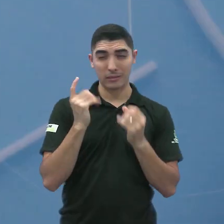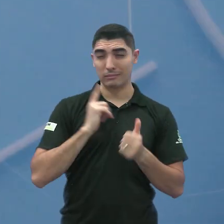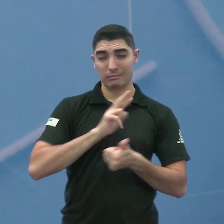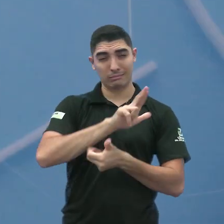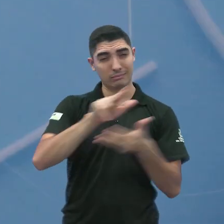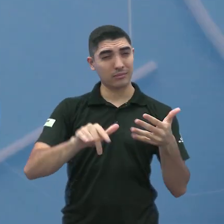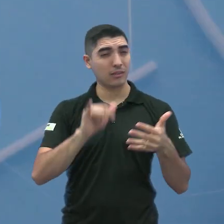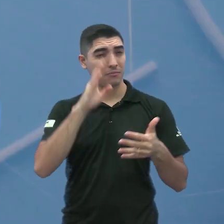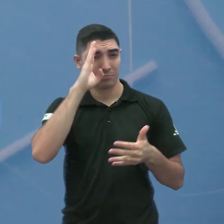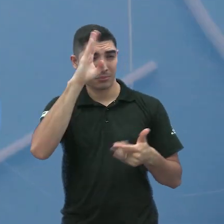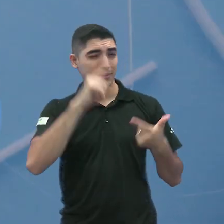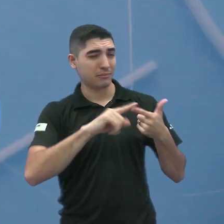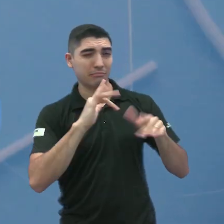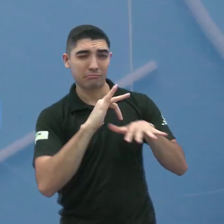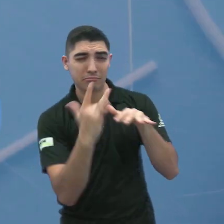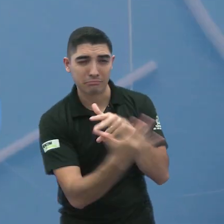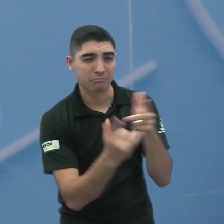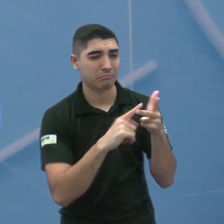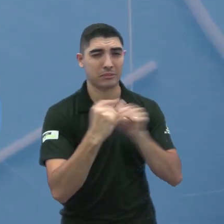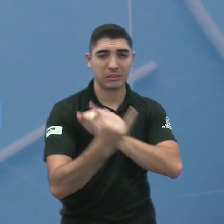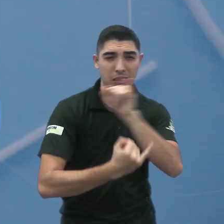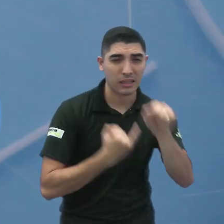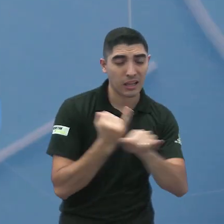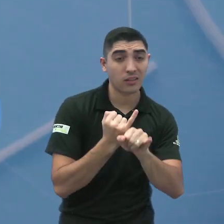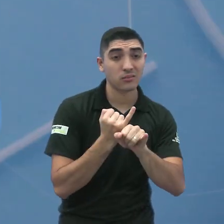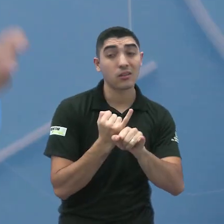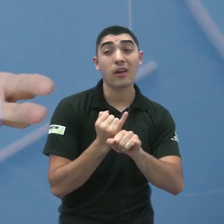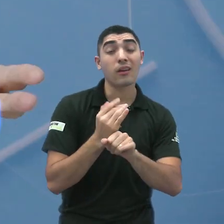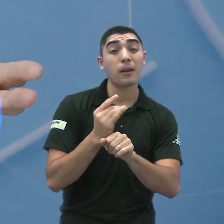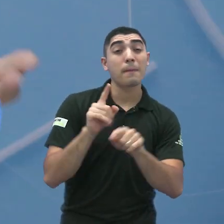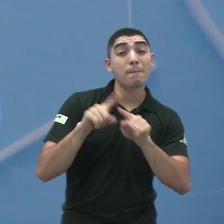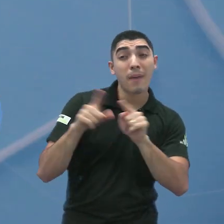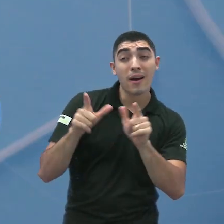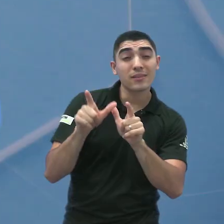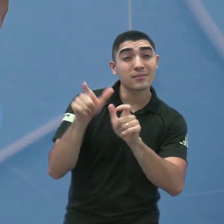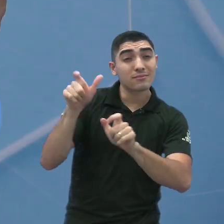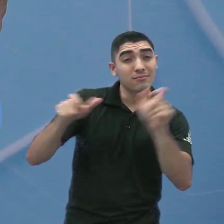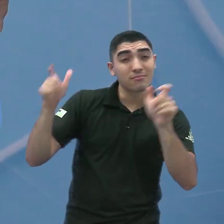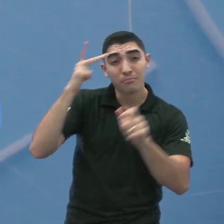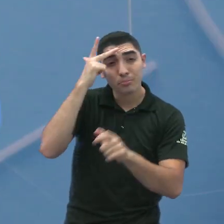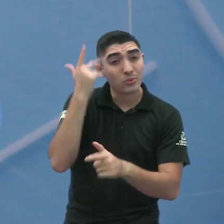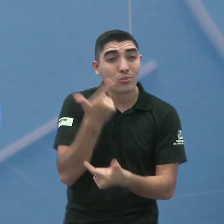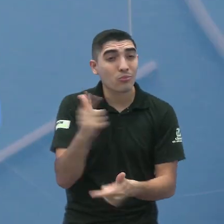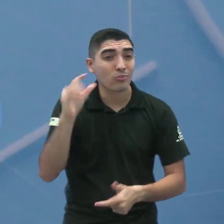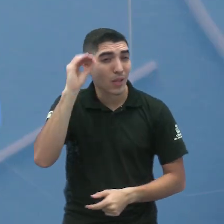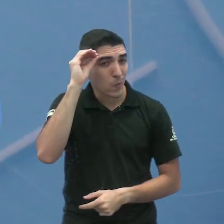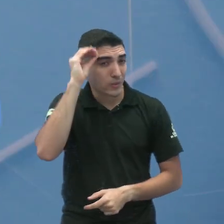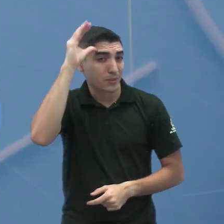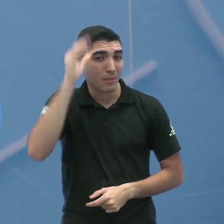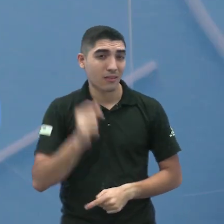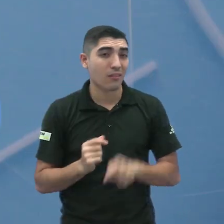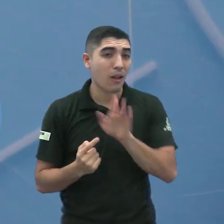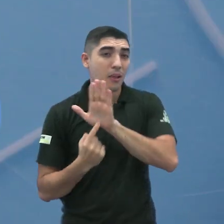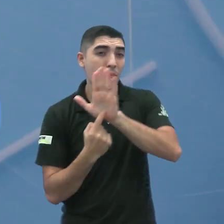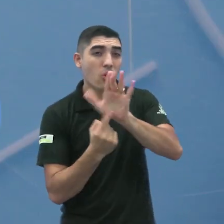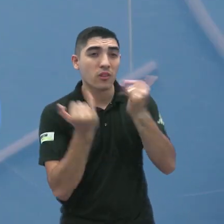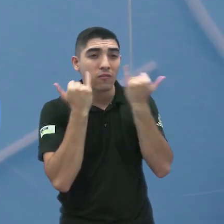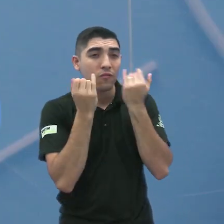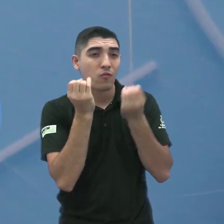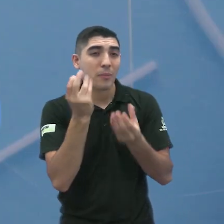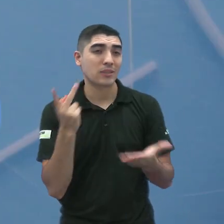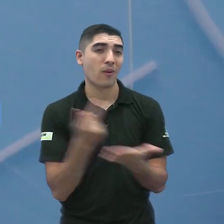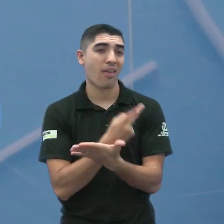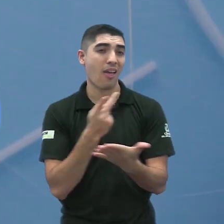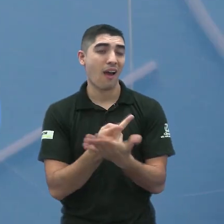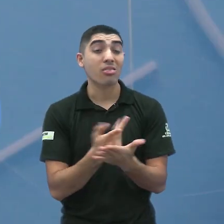sociais, internet, e tem muita gente falando sem propriedade, sem conhecimento. Dando informação errada,